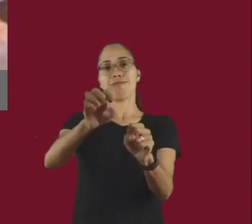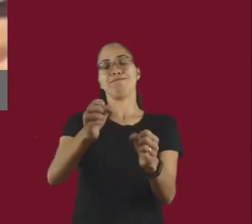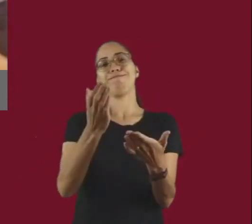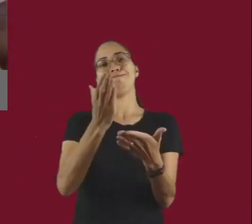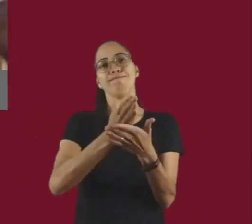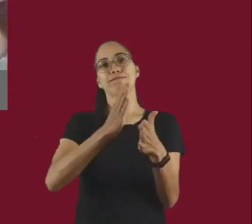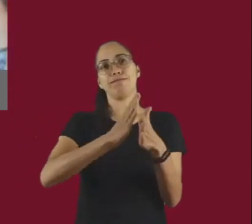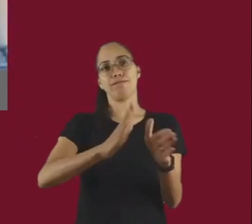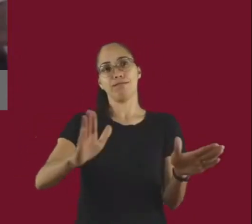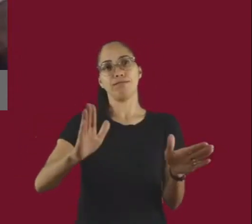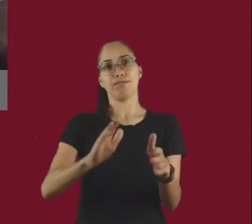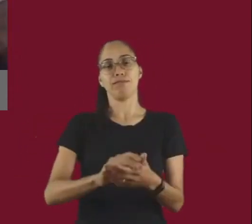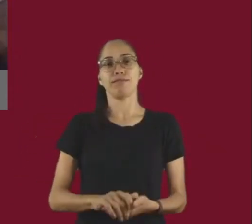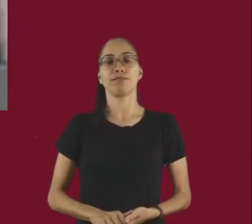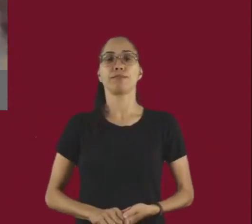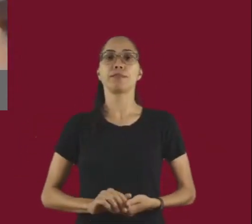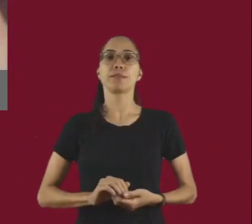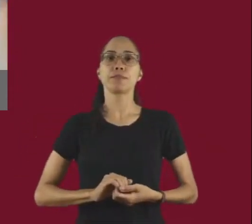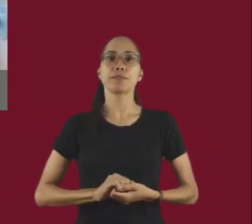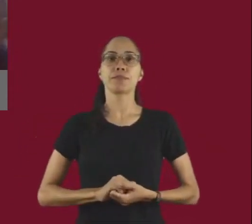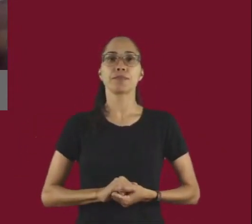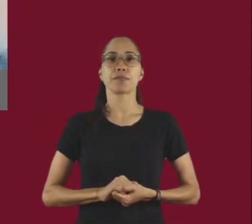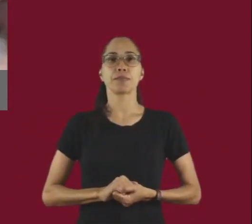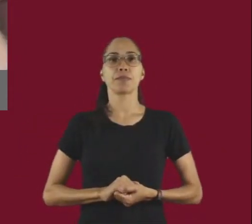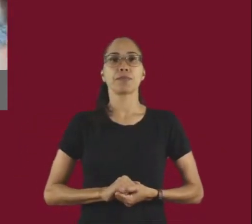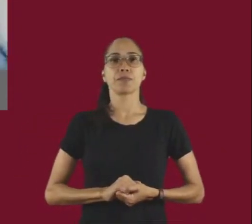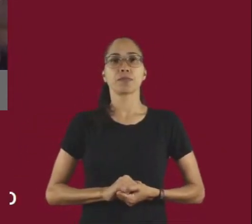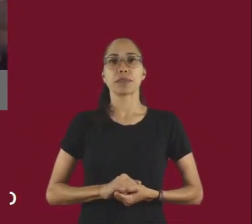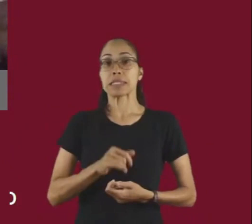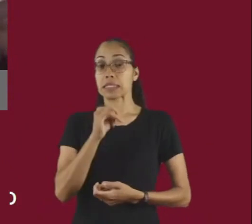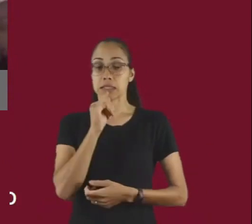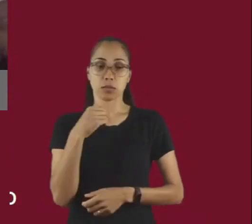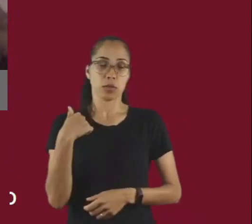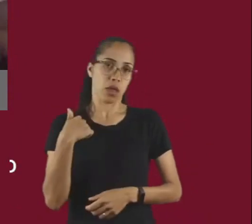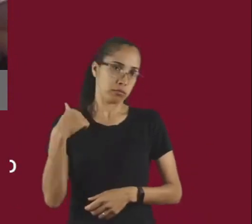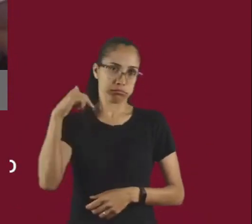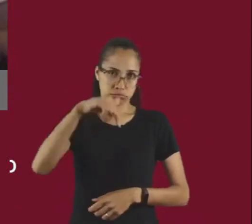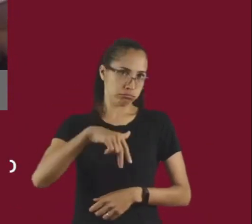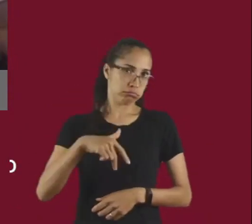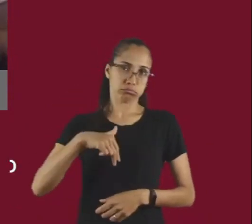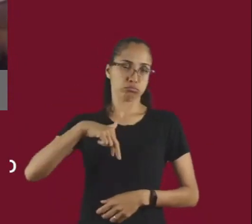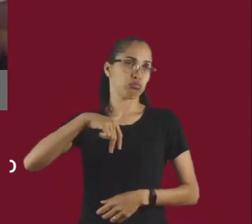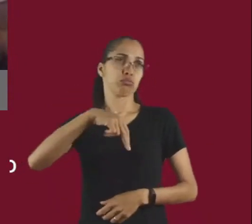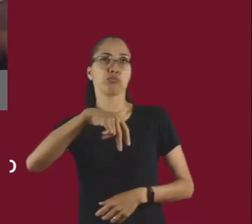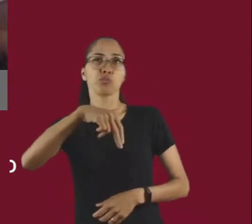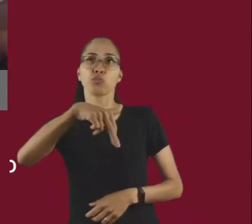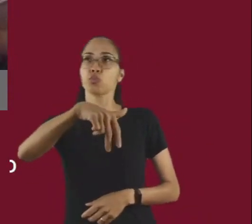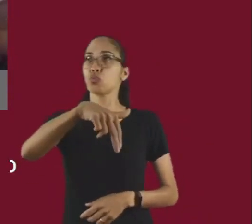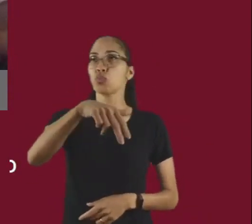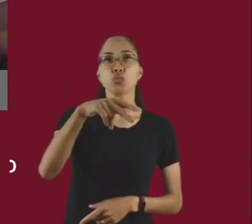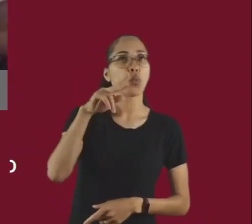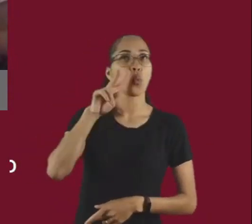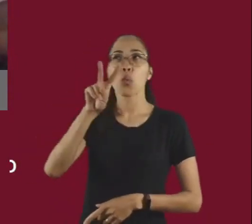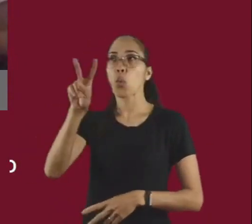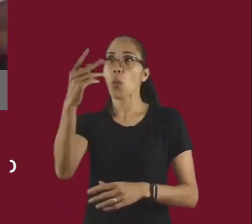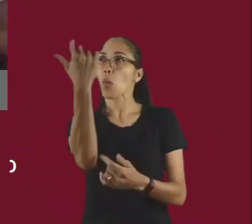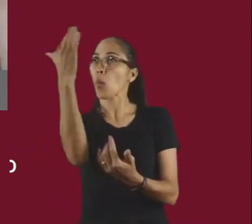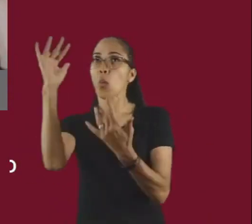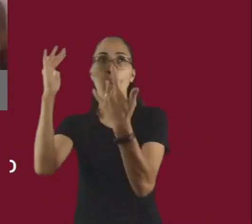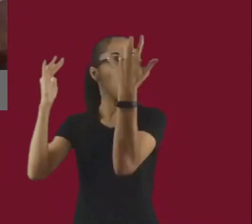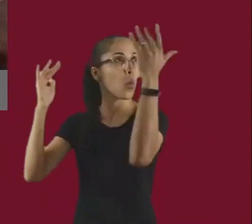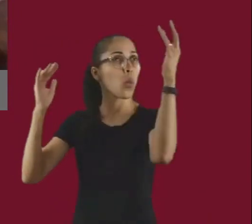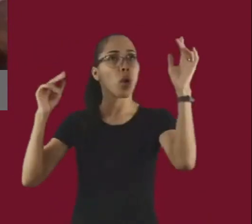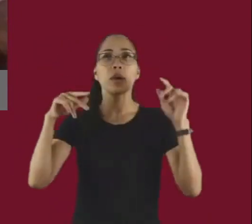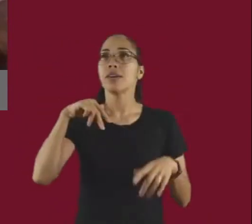quando eu vejo bioluminescência, que é o que eu enxergo quando eu estou caminhando, quando eu estou vivendo aqui, que é um pouquinho assim, quando a gente enxerga